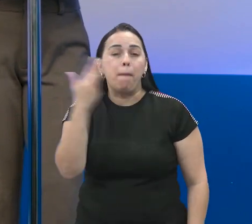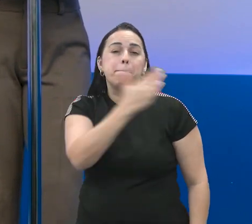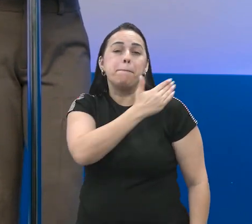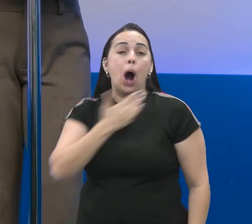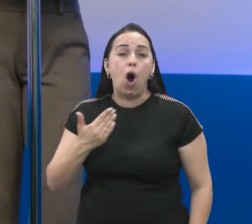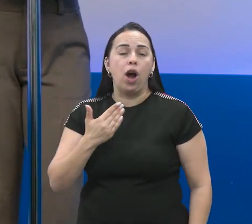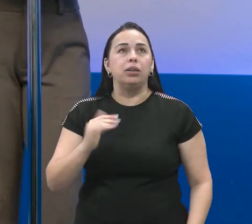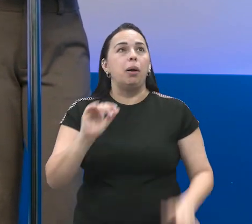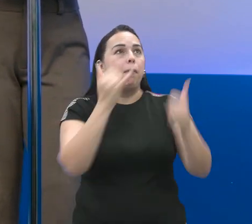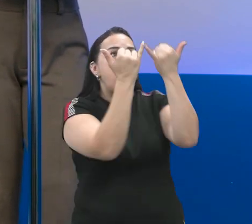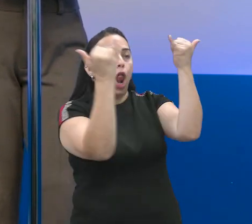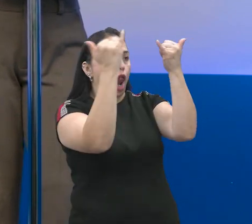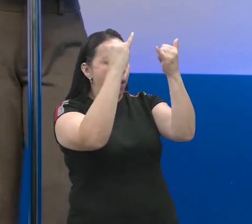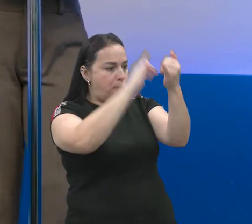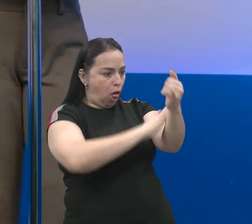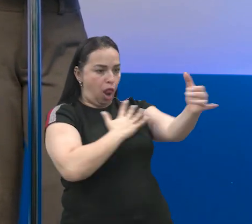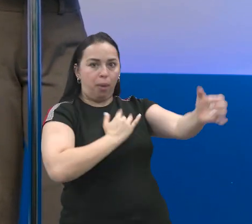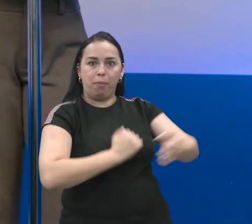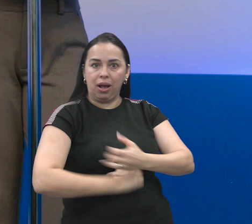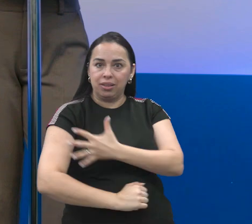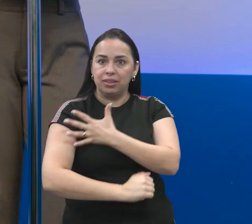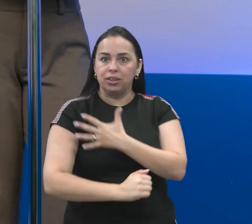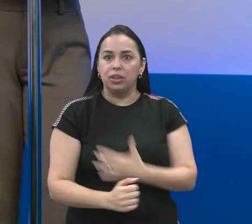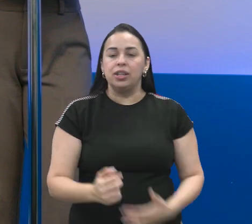elétricos no Brasil. Desse total,